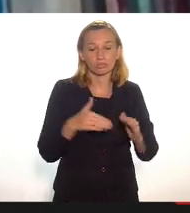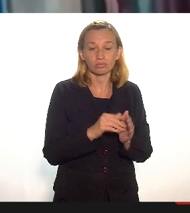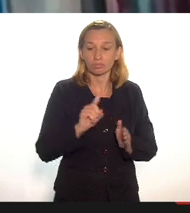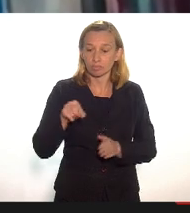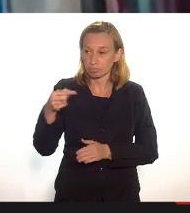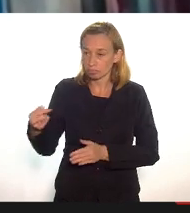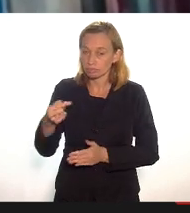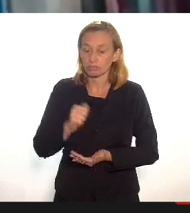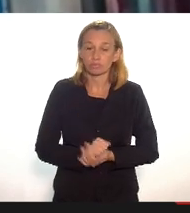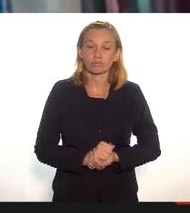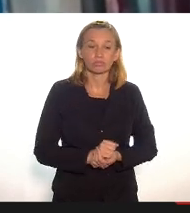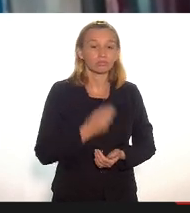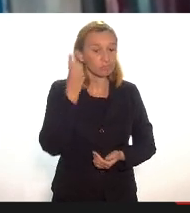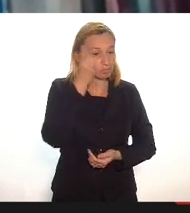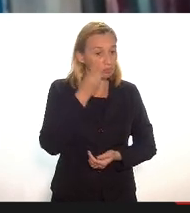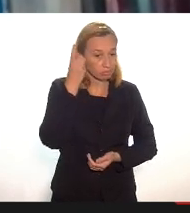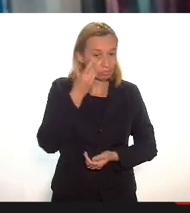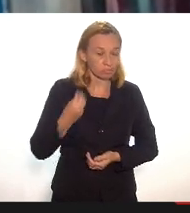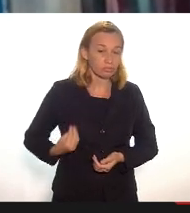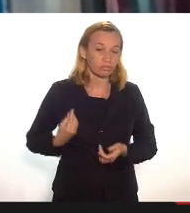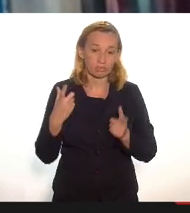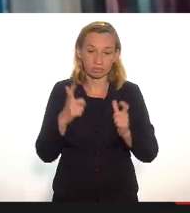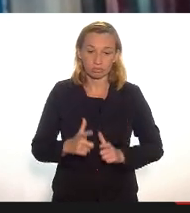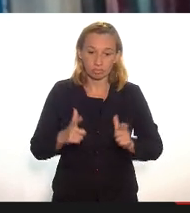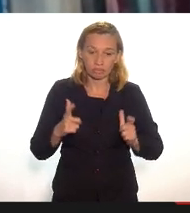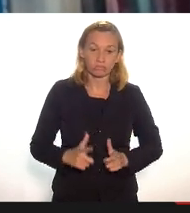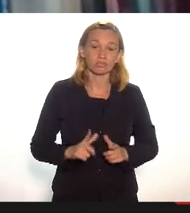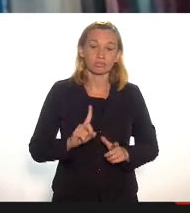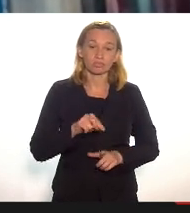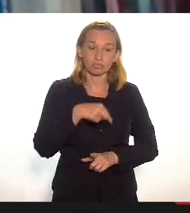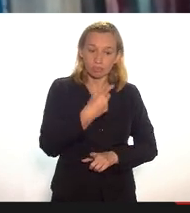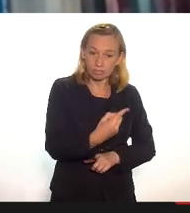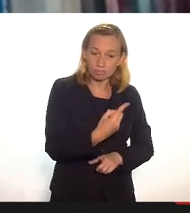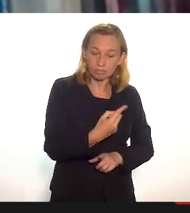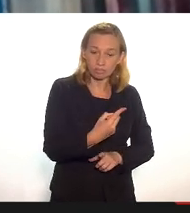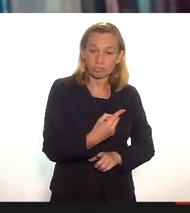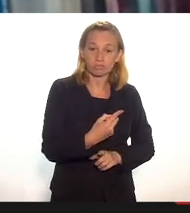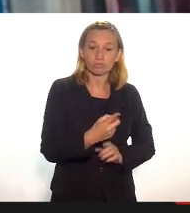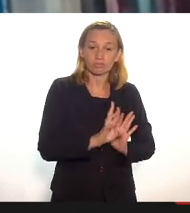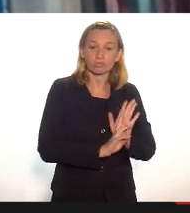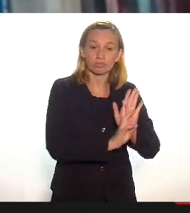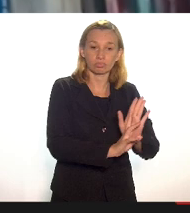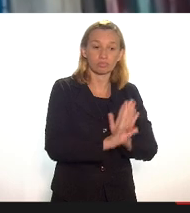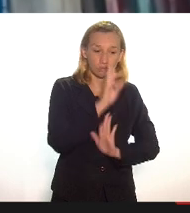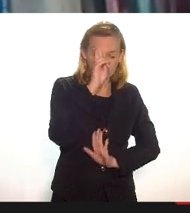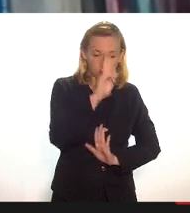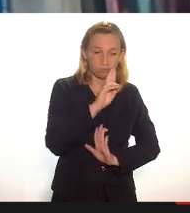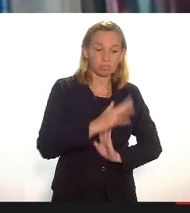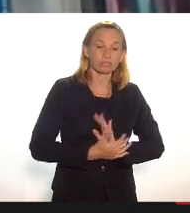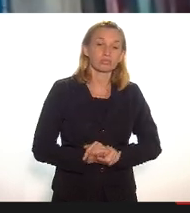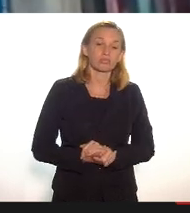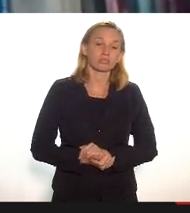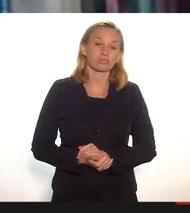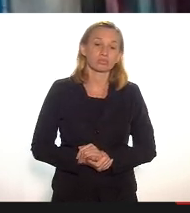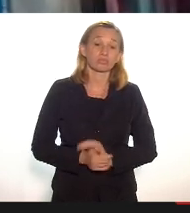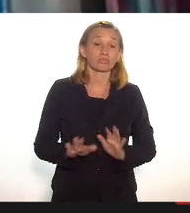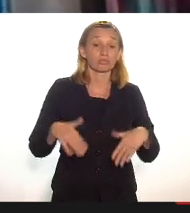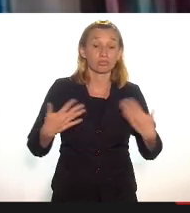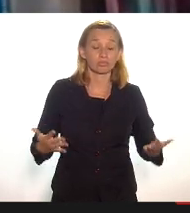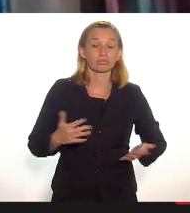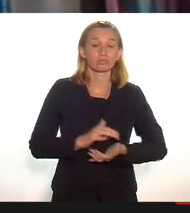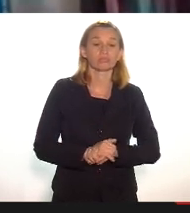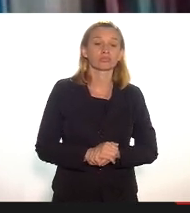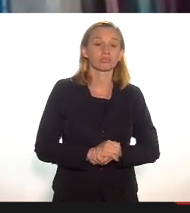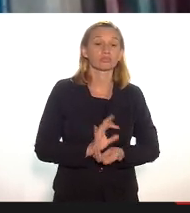né, deputados que estão participando e todas as outras autoridades. Bom, então,